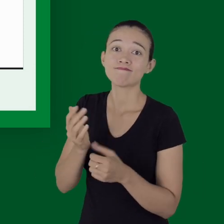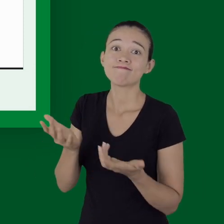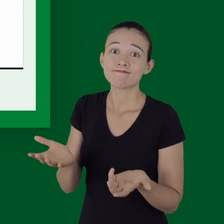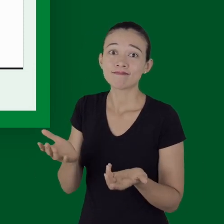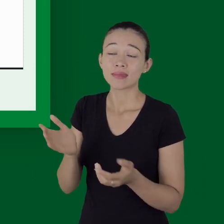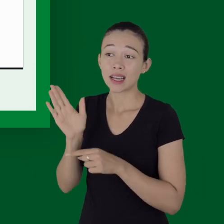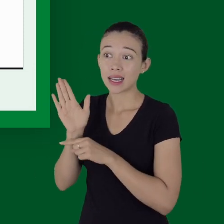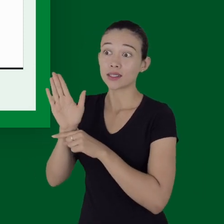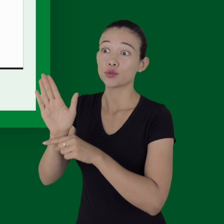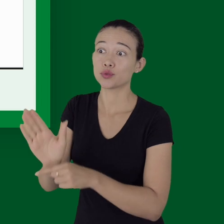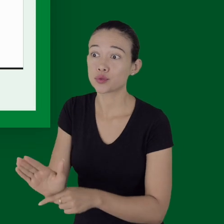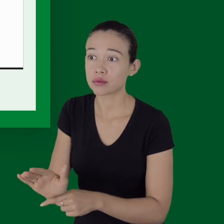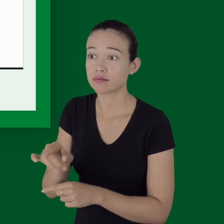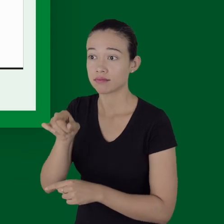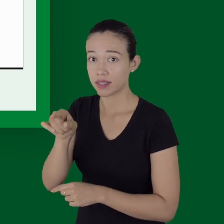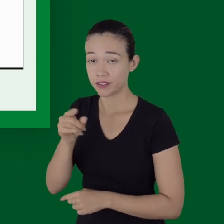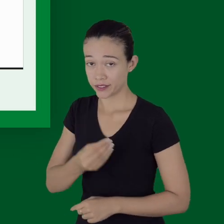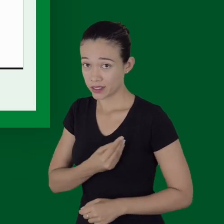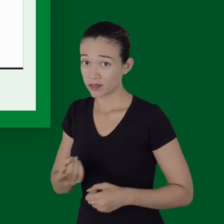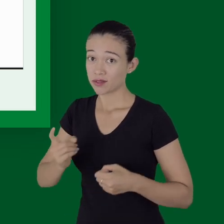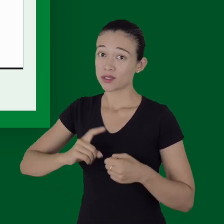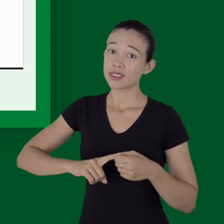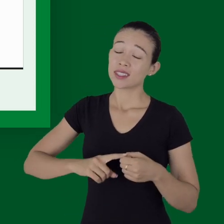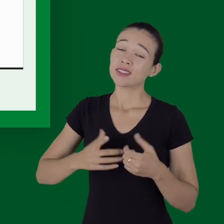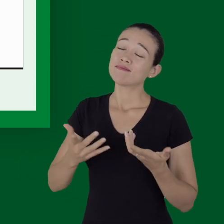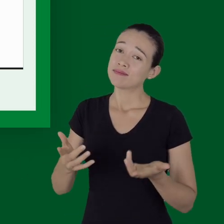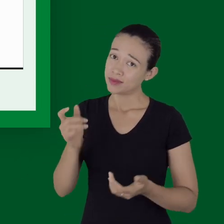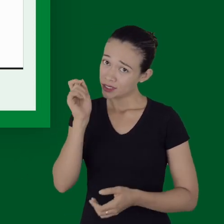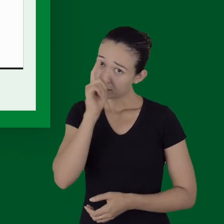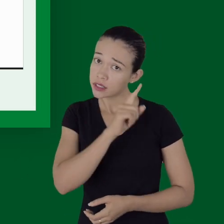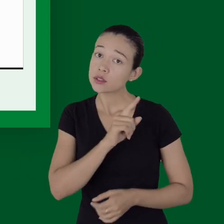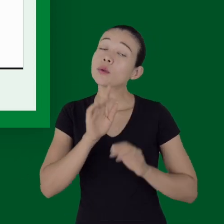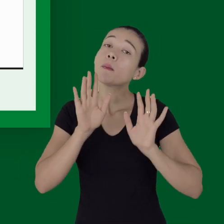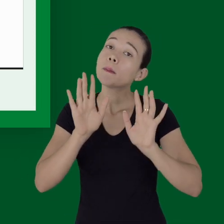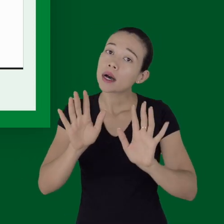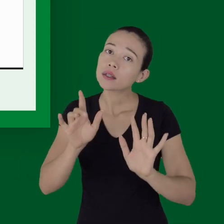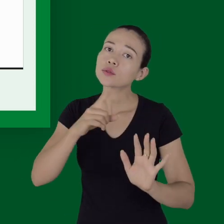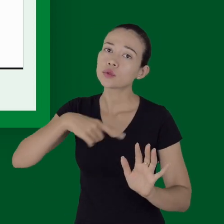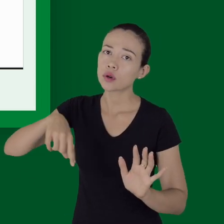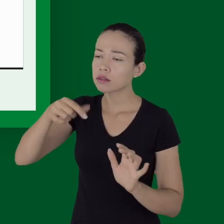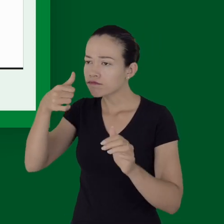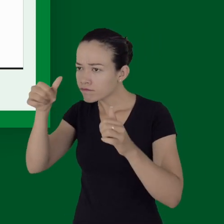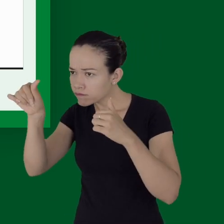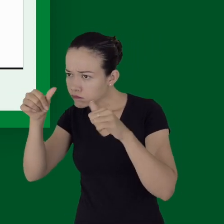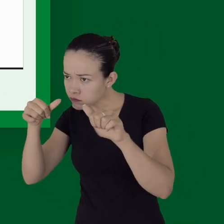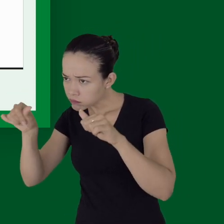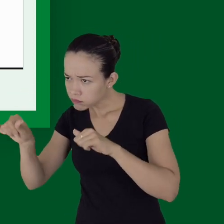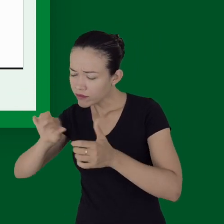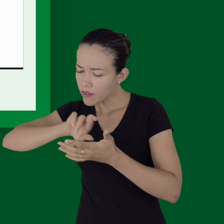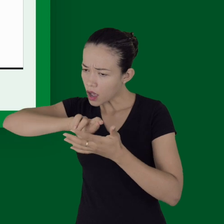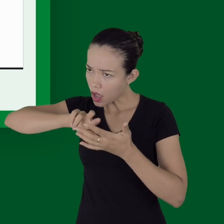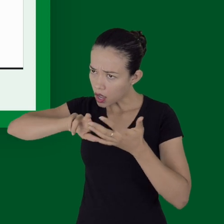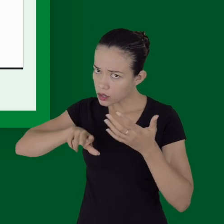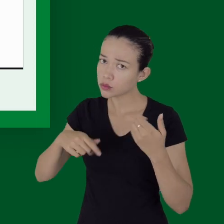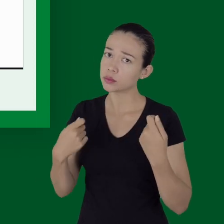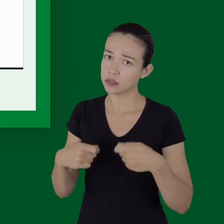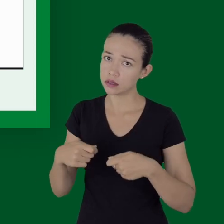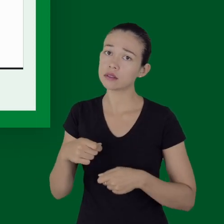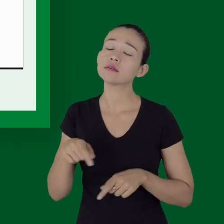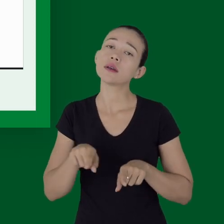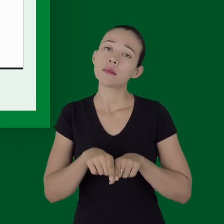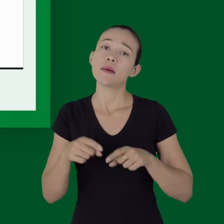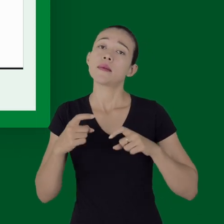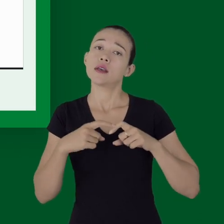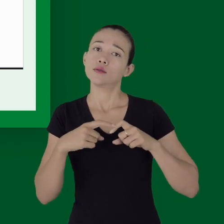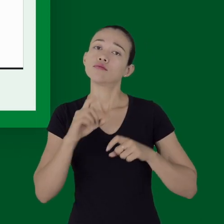causa reversível, a gente tem uma baixa probabilidade de ressuscitação eficaz. Então, assim, isso sempre vai ser uma decisão que a gente vai